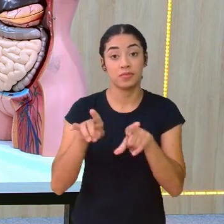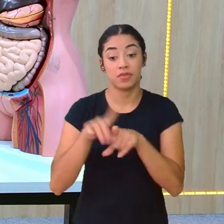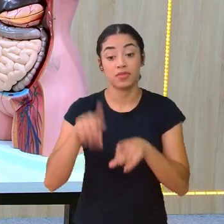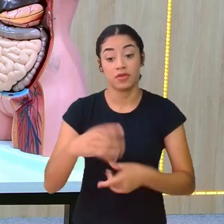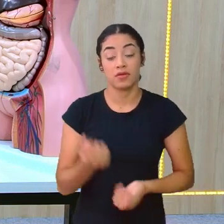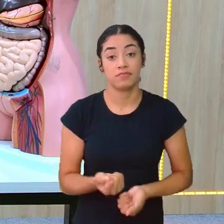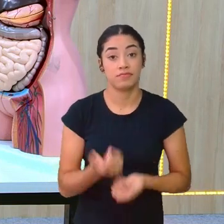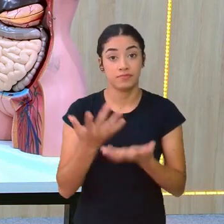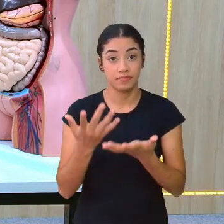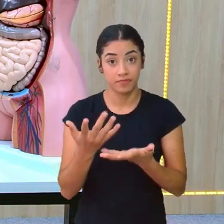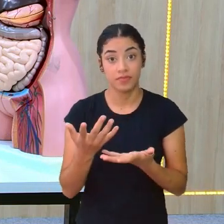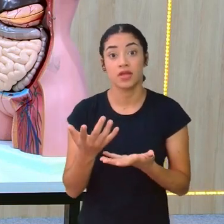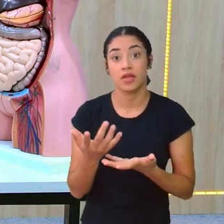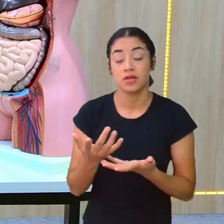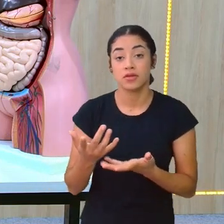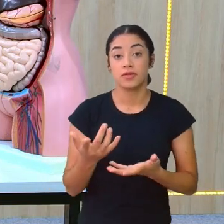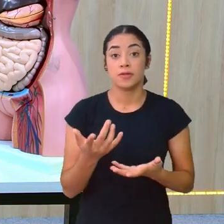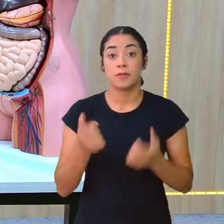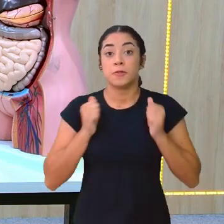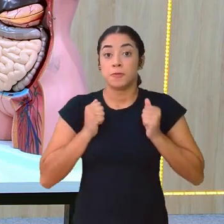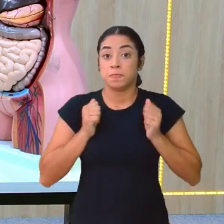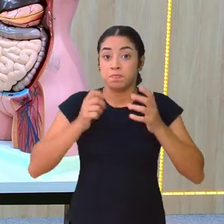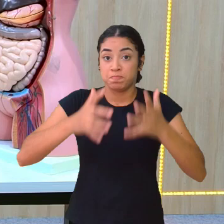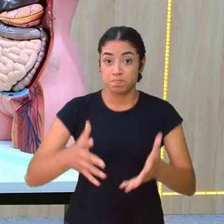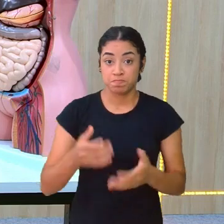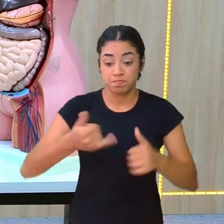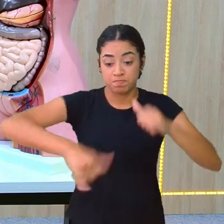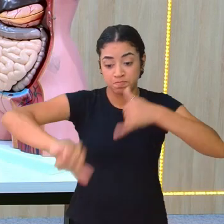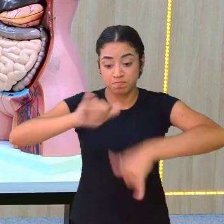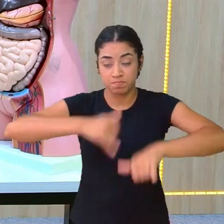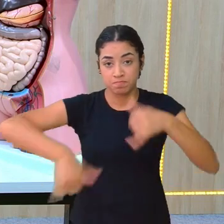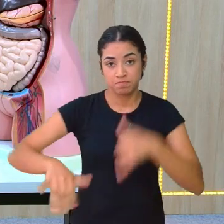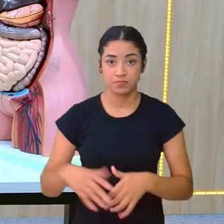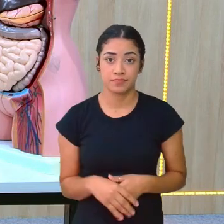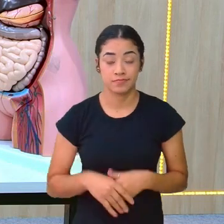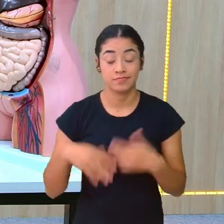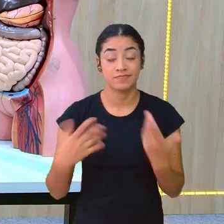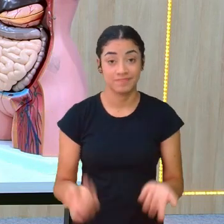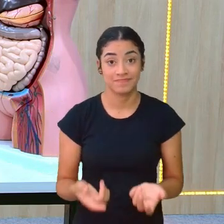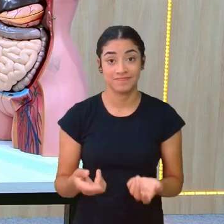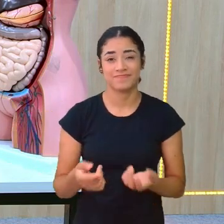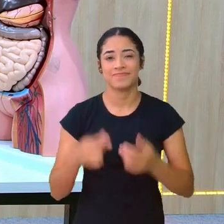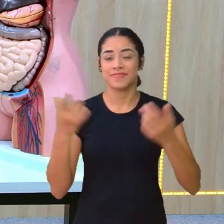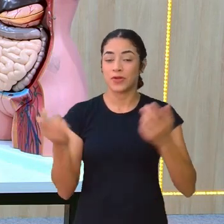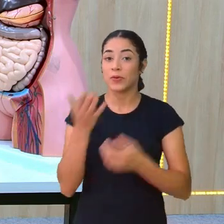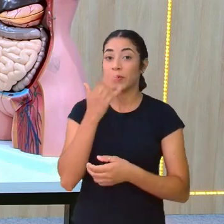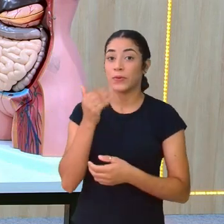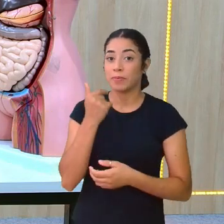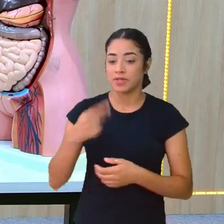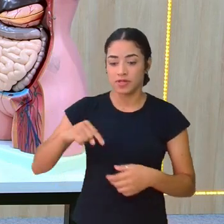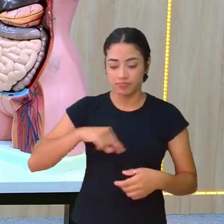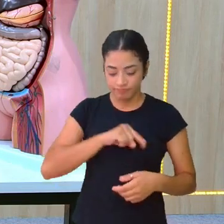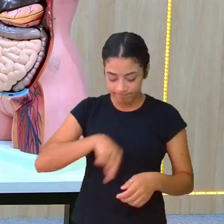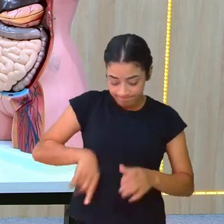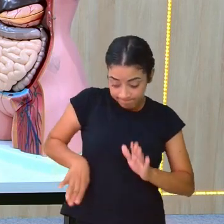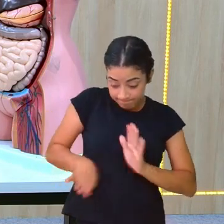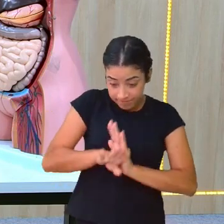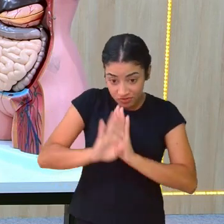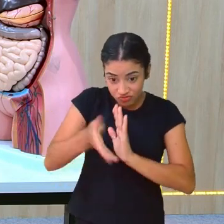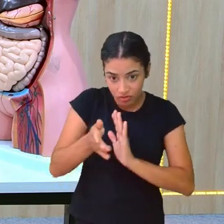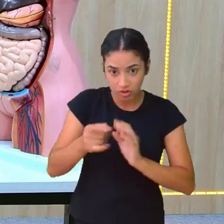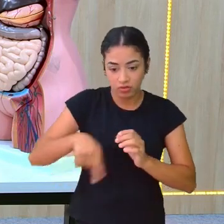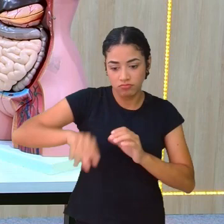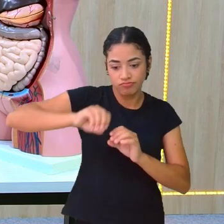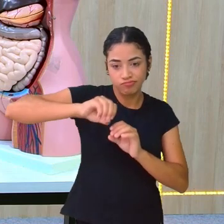químicas para a digestão. Falar em reação química, a gente vai dizer que esse alimento, quando a gente chegou no estômago, se a gente colocar para